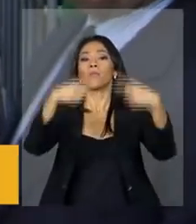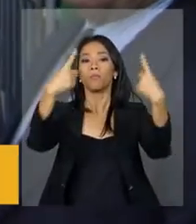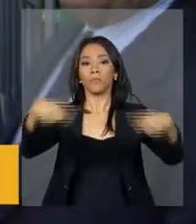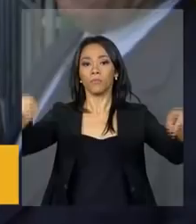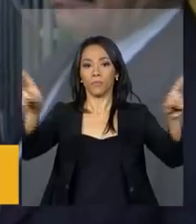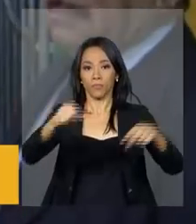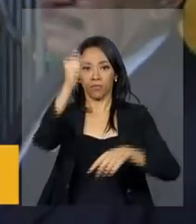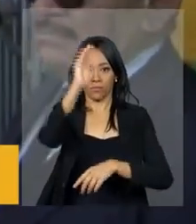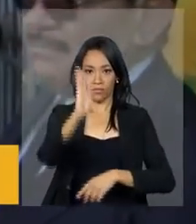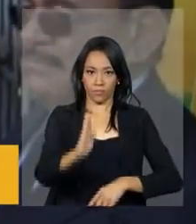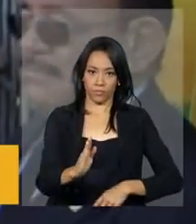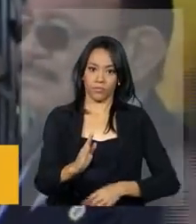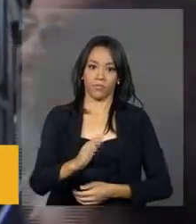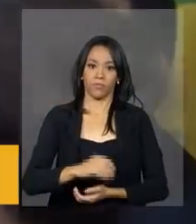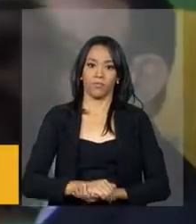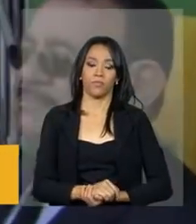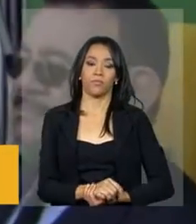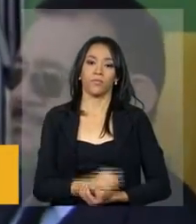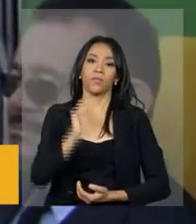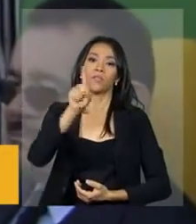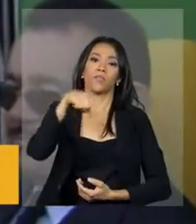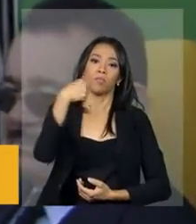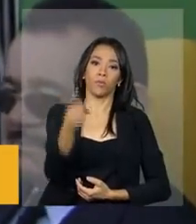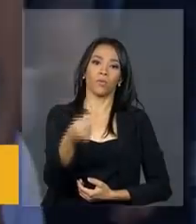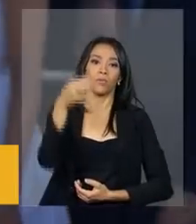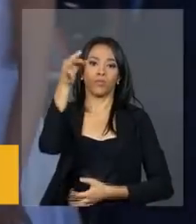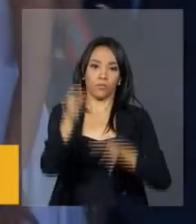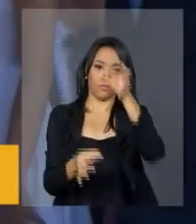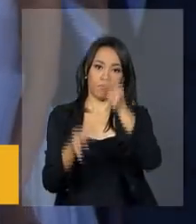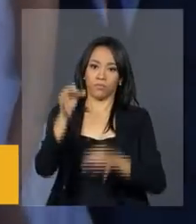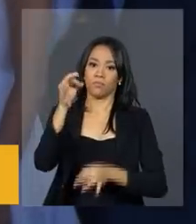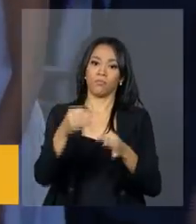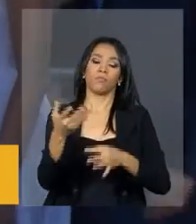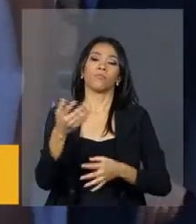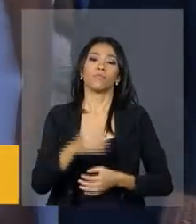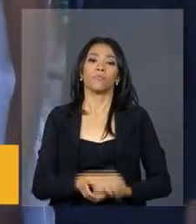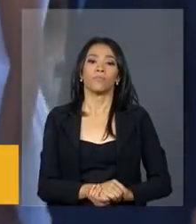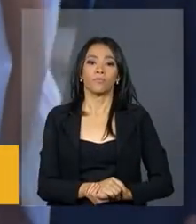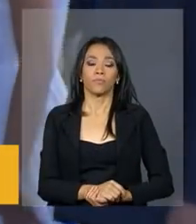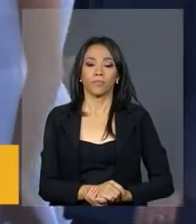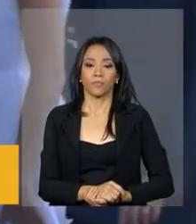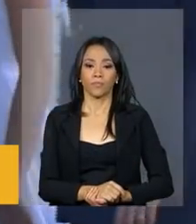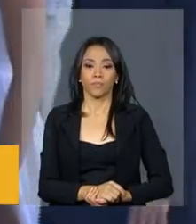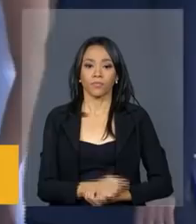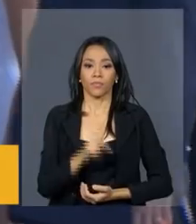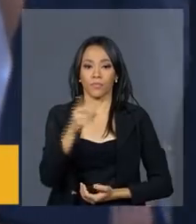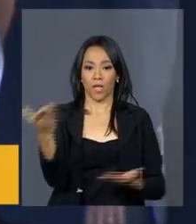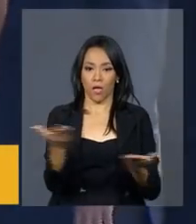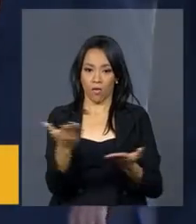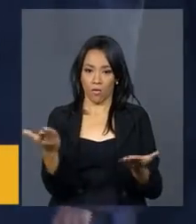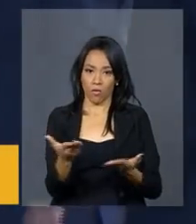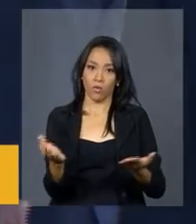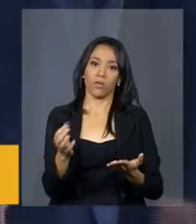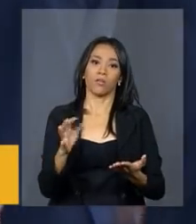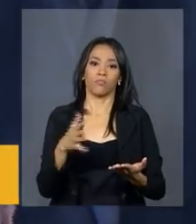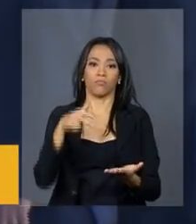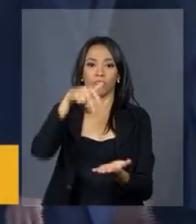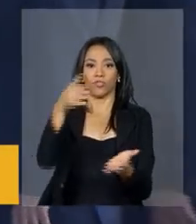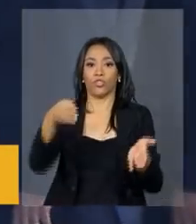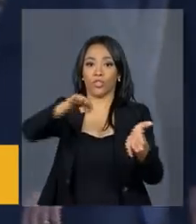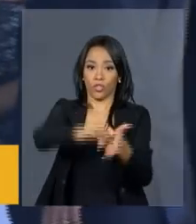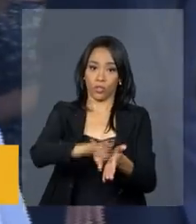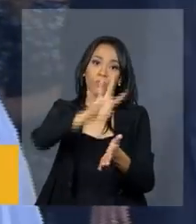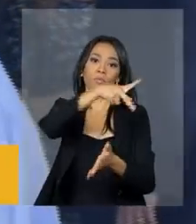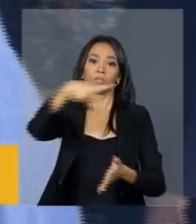nacional e do hino à Independência. Então, o presidente Michel Temer toma lugar agora no palanque das